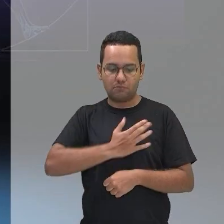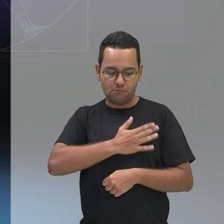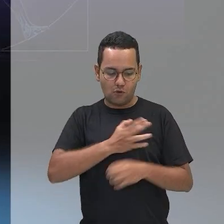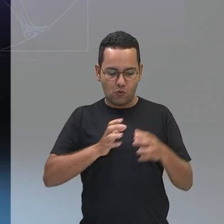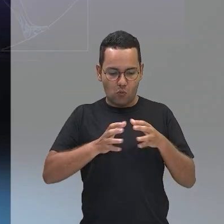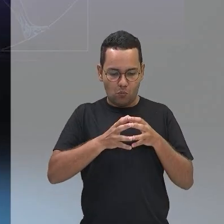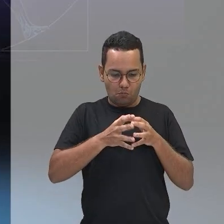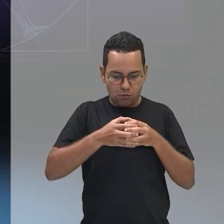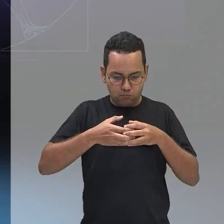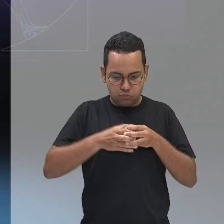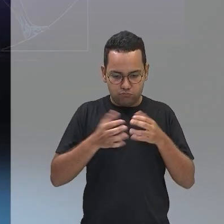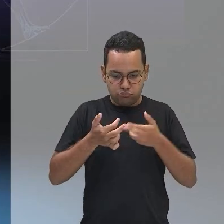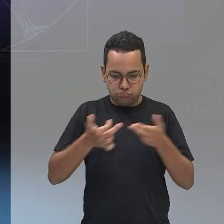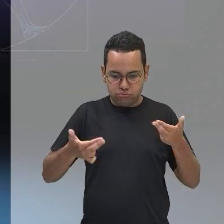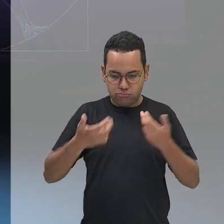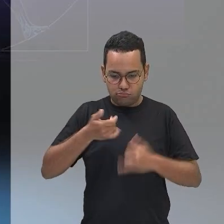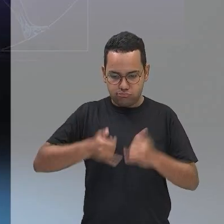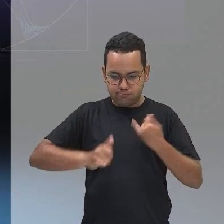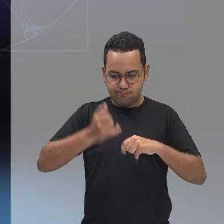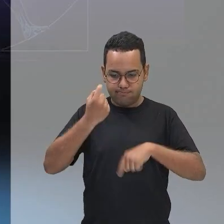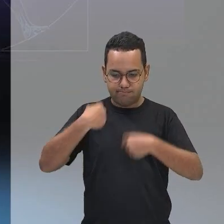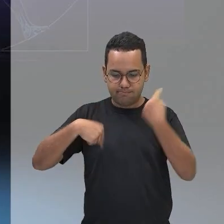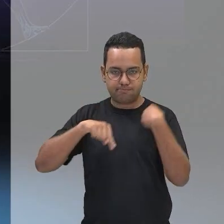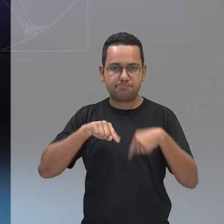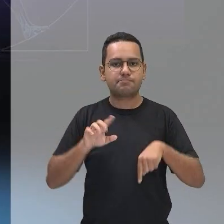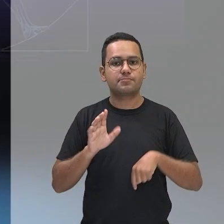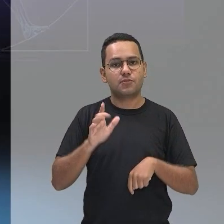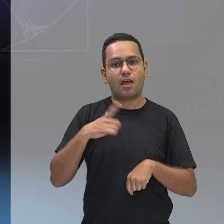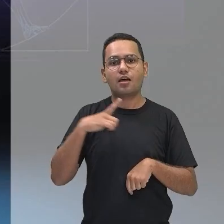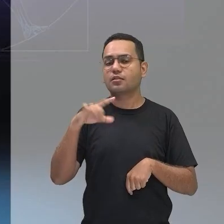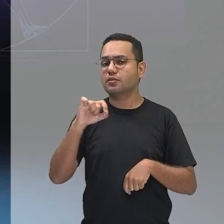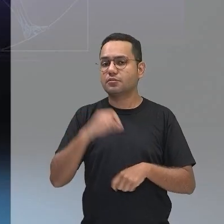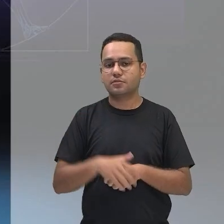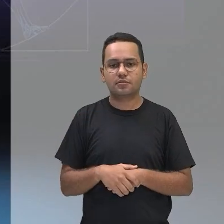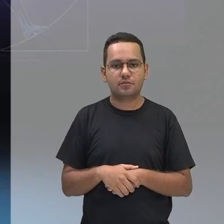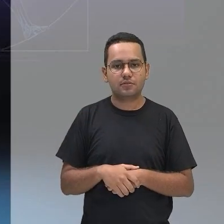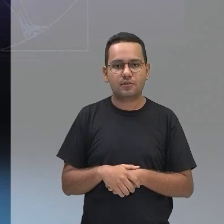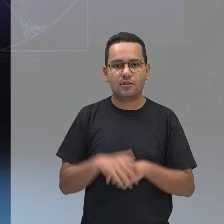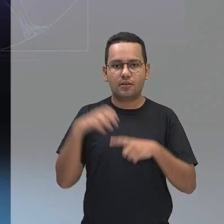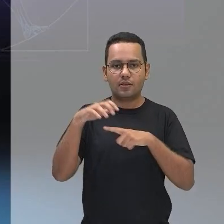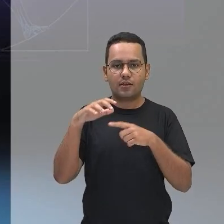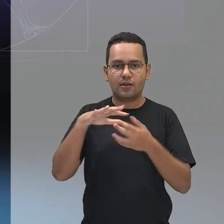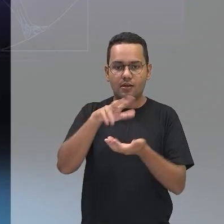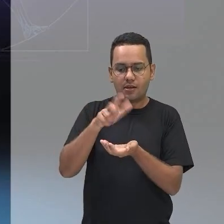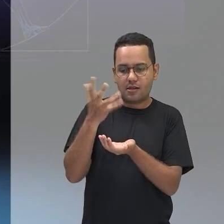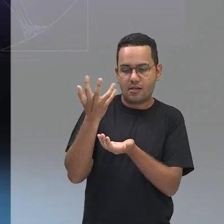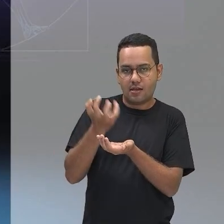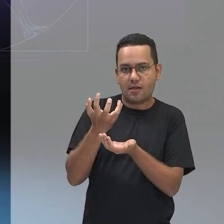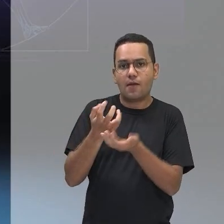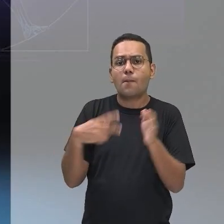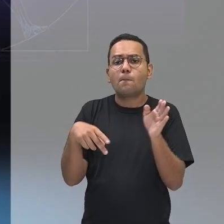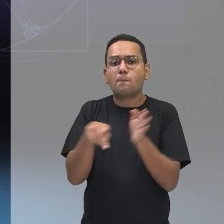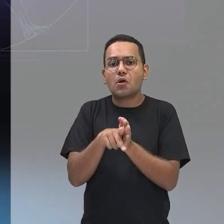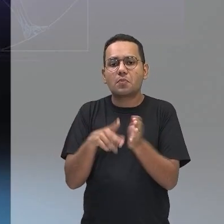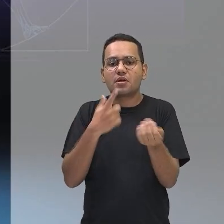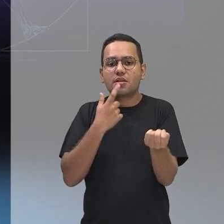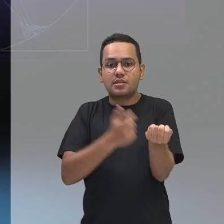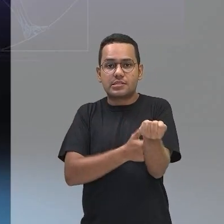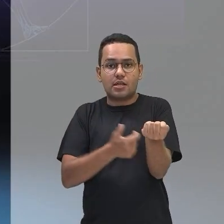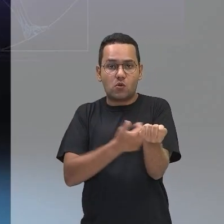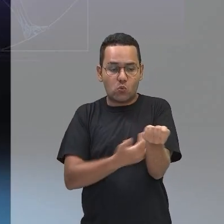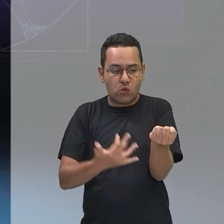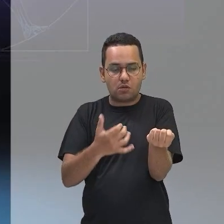já existe uma influência, né, gravitacional em questão da relação do sangue, né? Para ele circular